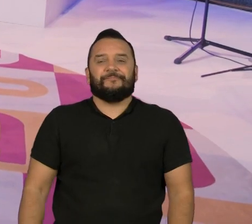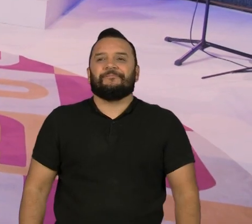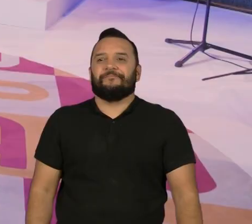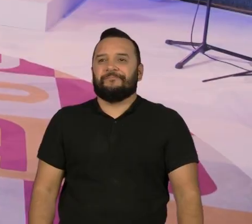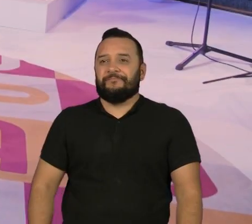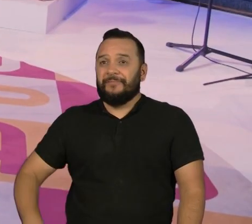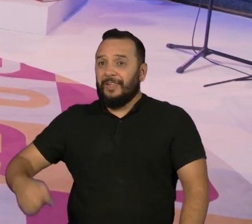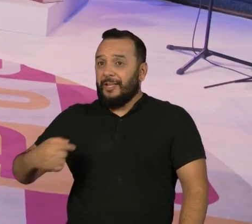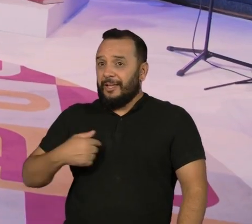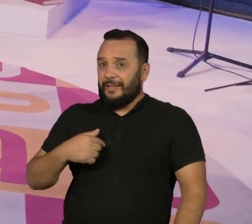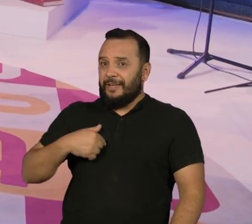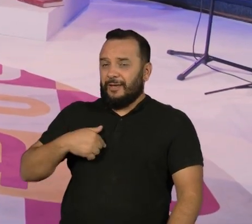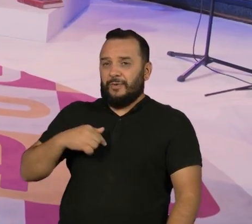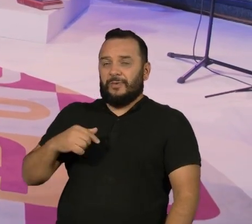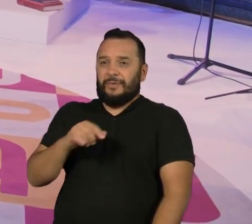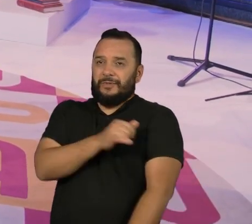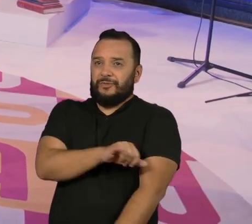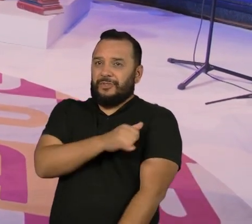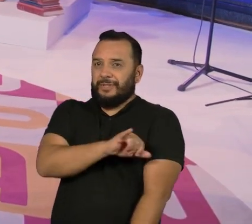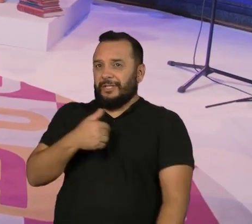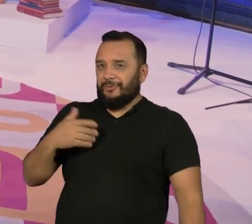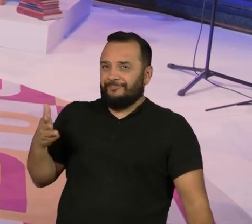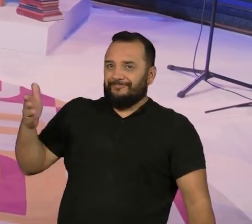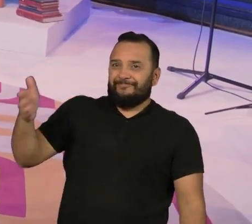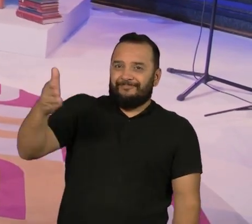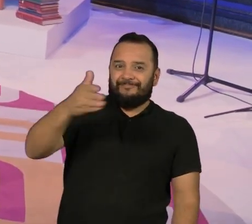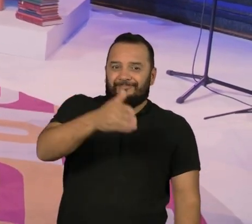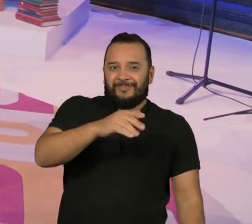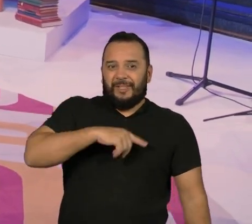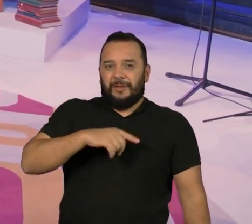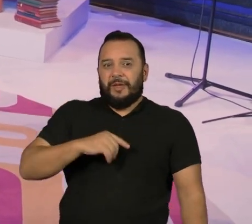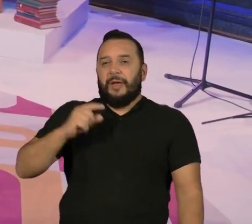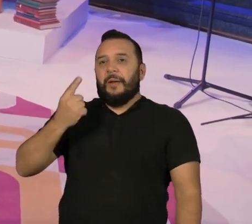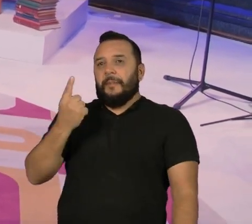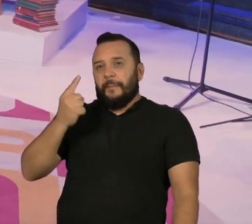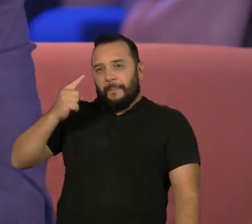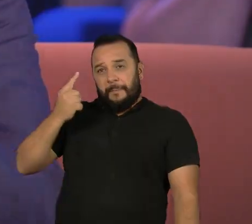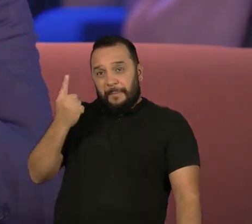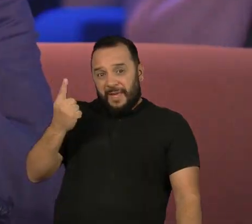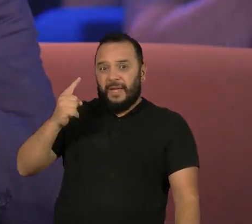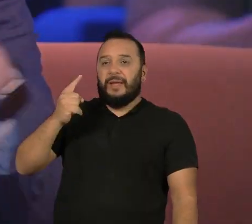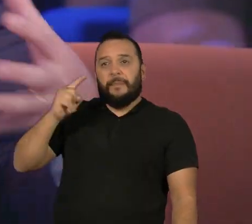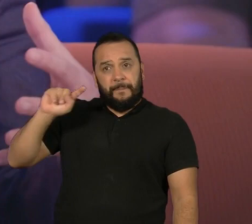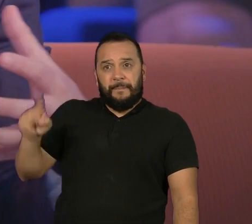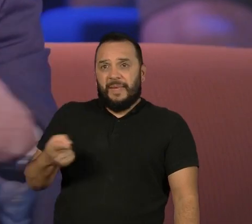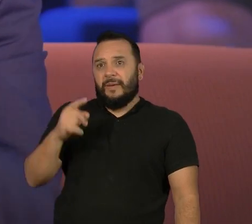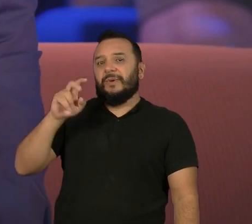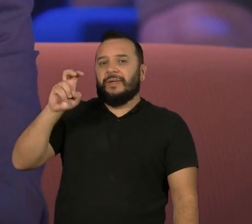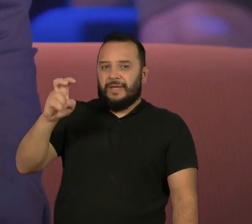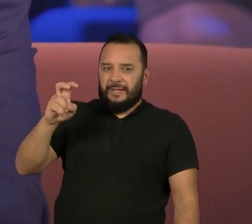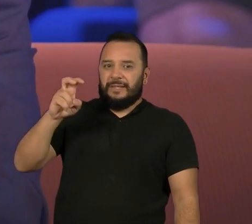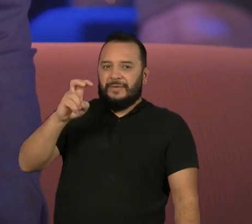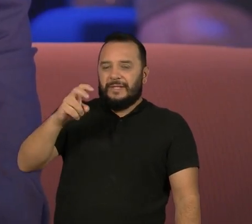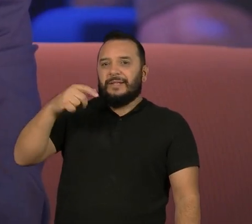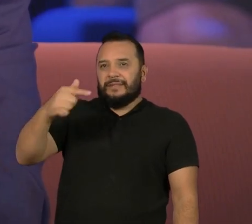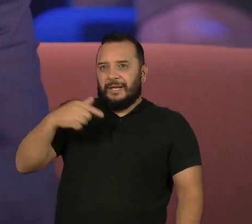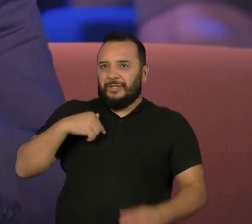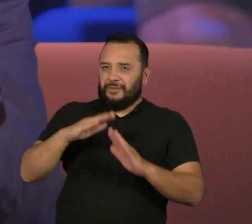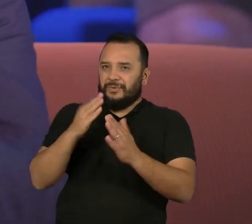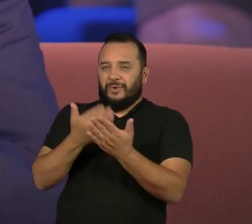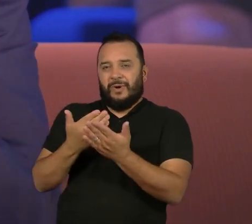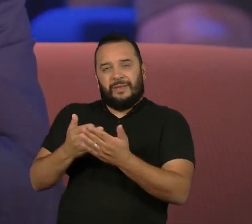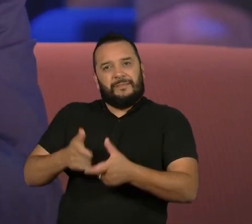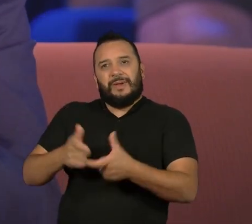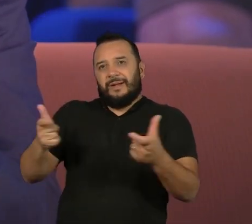eu rodo muito a nossa cidade, nós temos 1.557 escolas, somos a maior rede municipal da América Latina, e eu